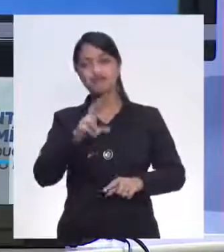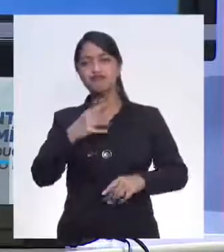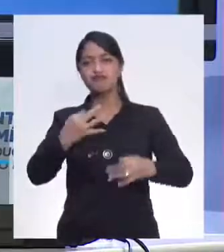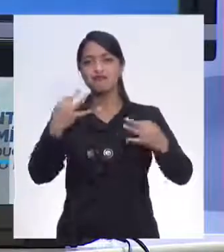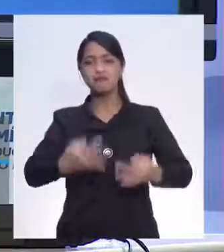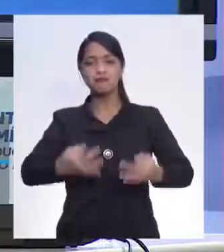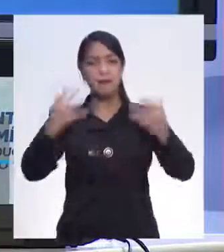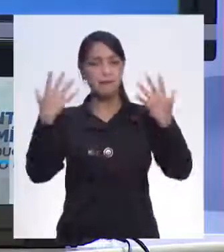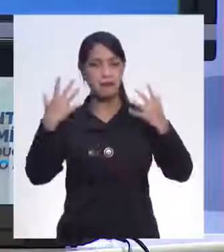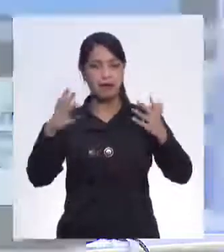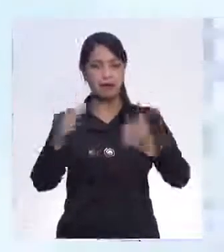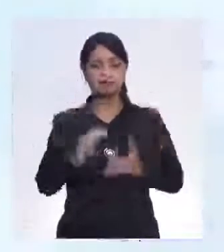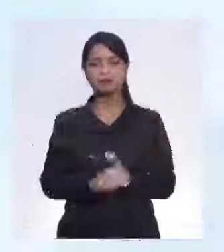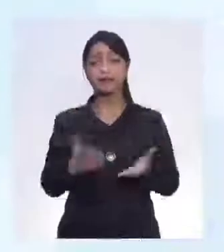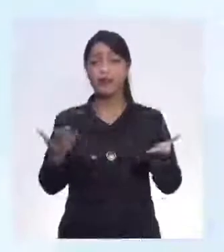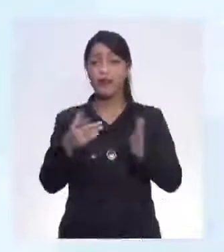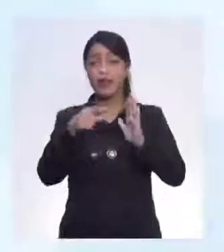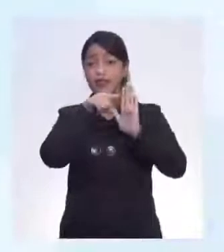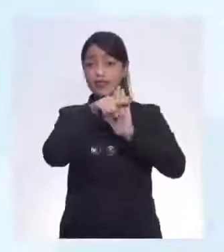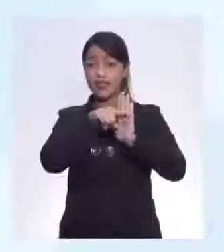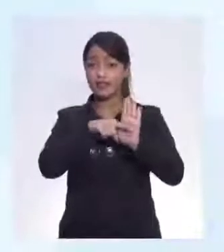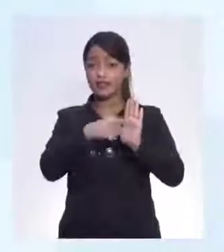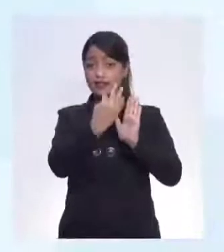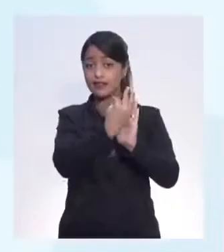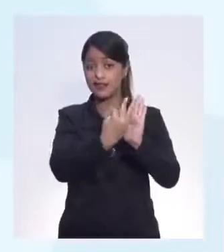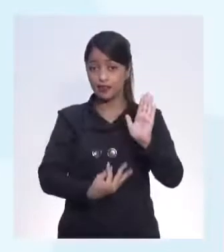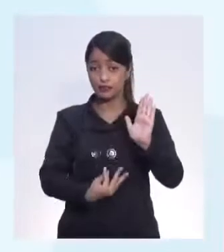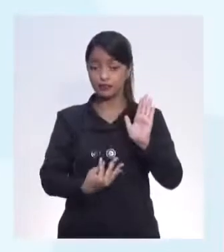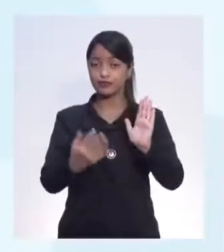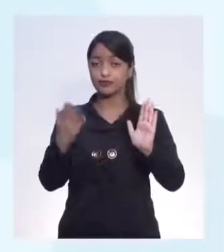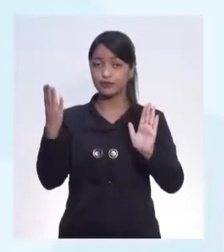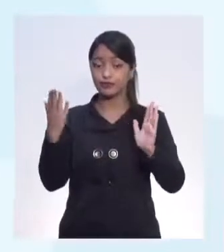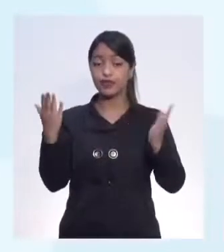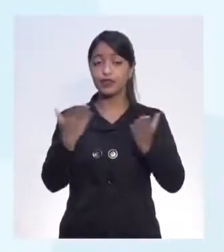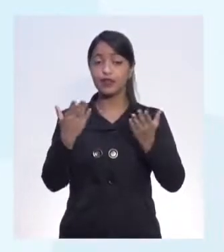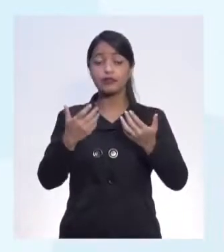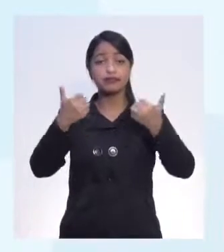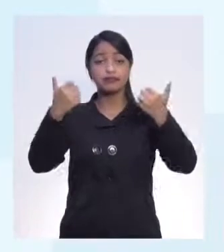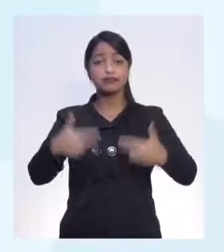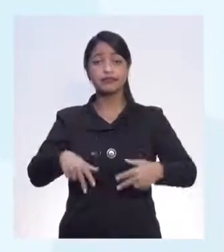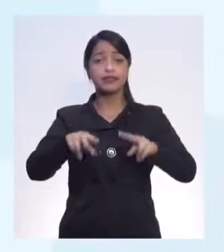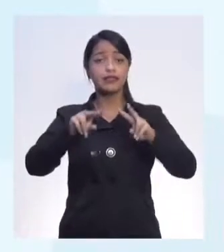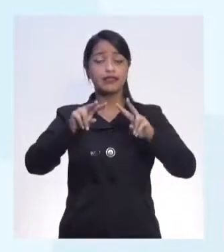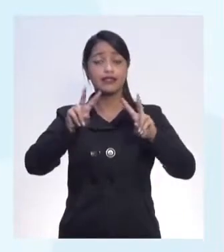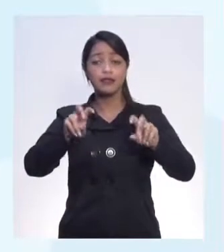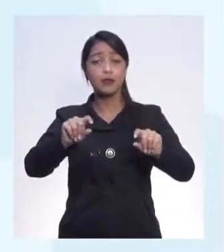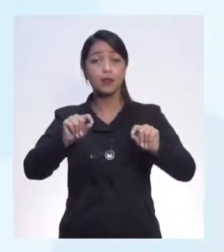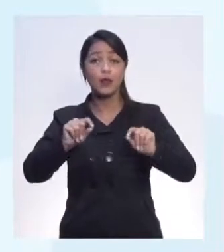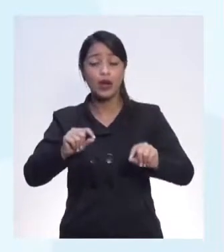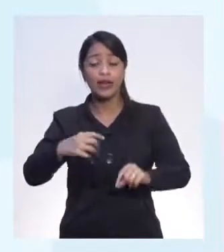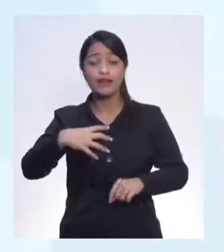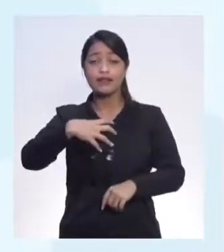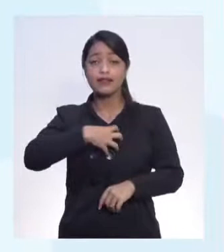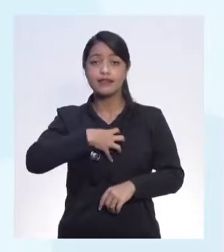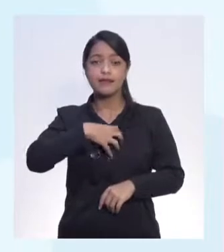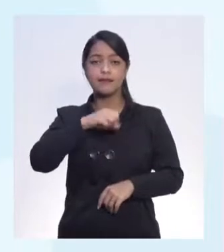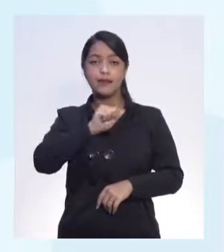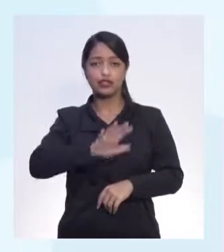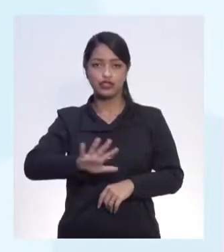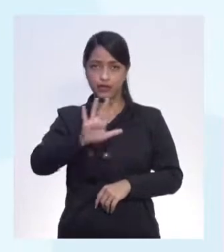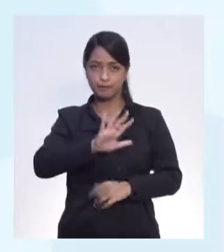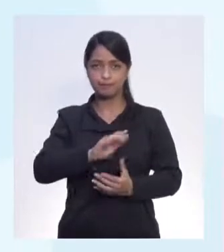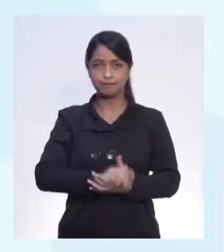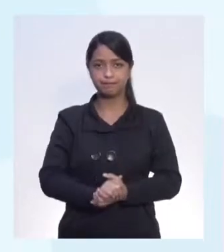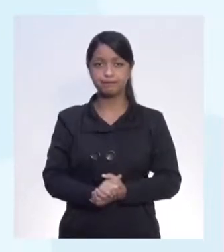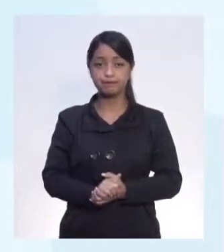tela, mais uma. Vamos fazer aqui, continuar. Agora vamos falar de semântica. No texto, 2 palavras estão em